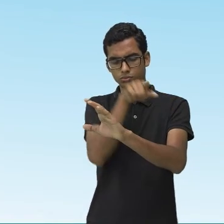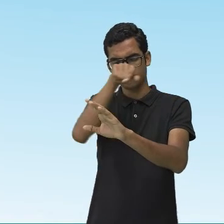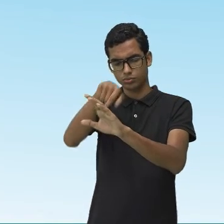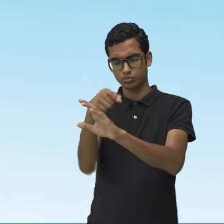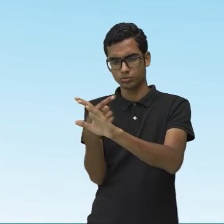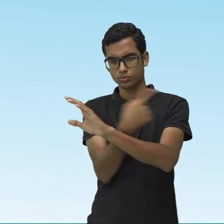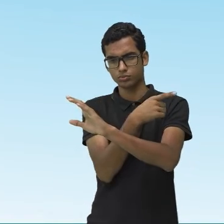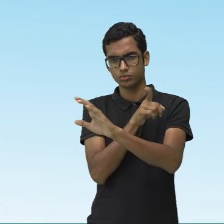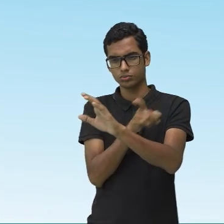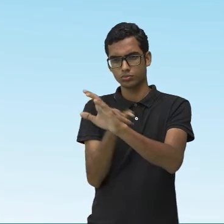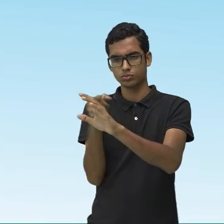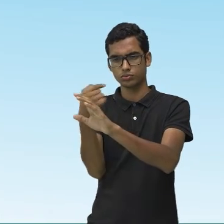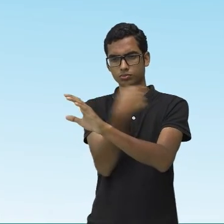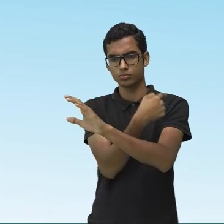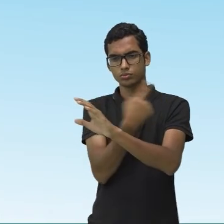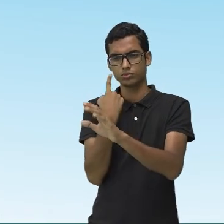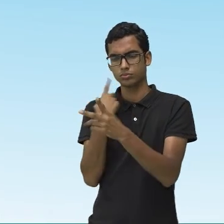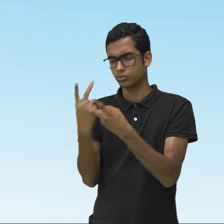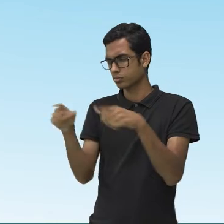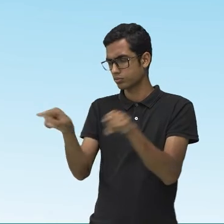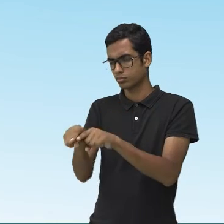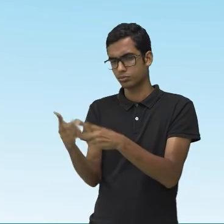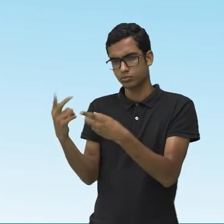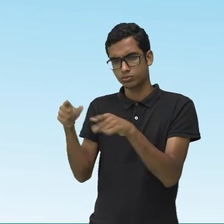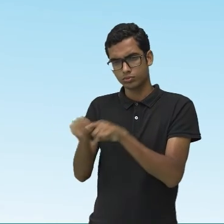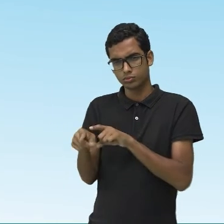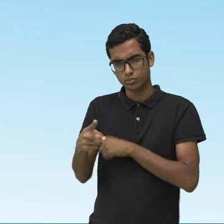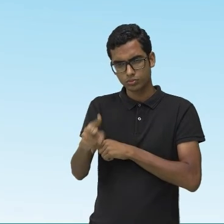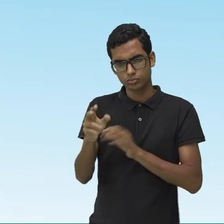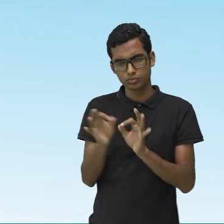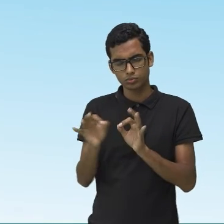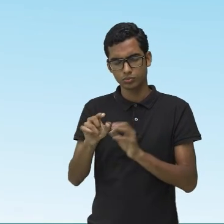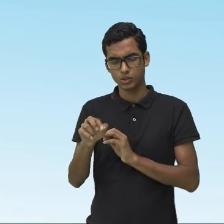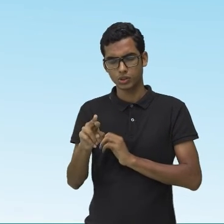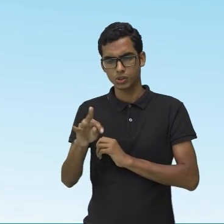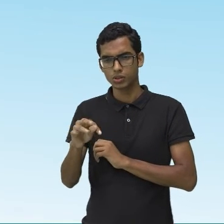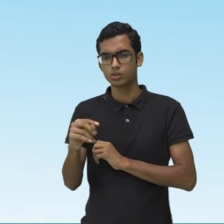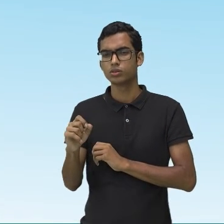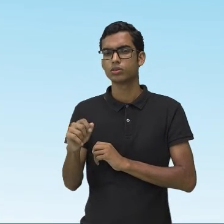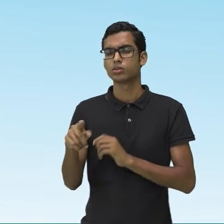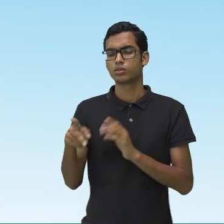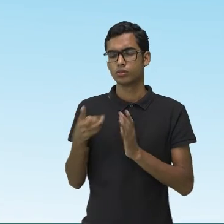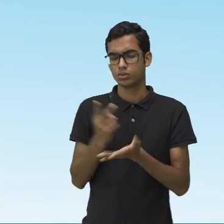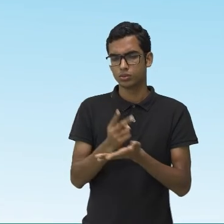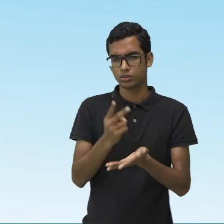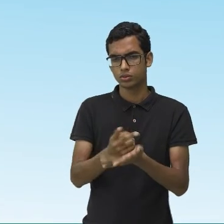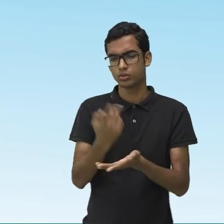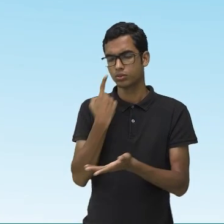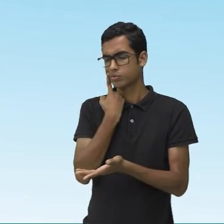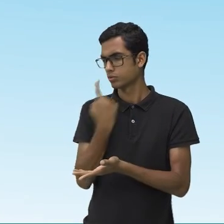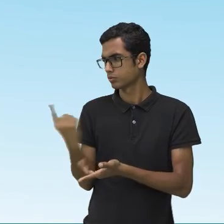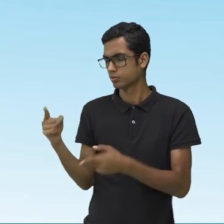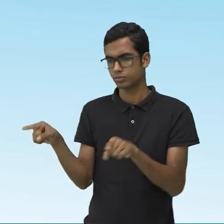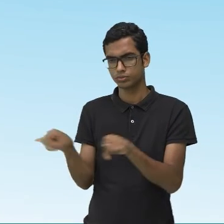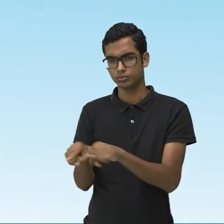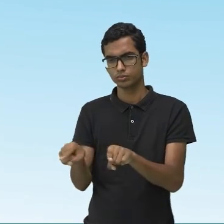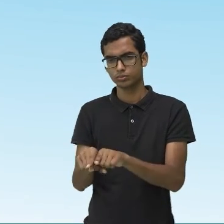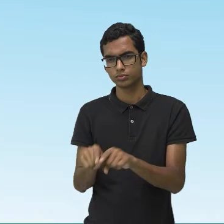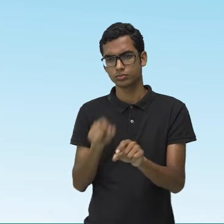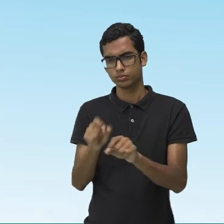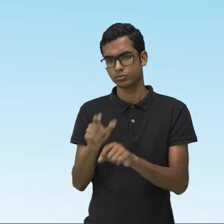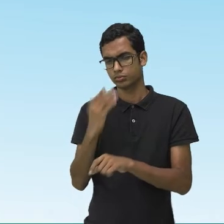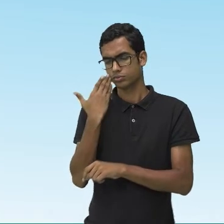esses raios incidentes, se a gente prolongar a reta, vai passar pelo foco. E você vai ver os prolongamentos agora, olha